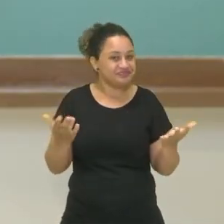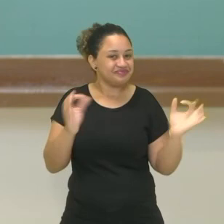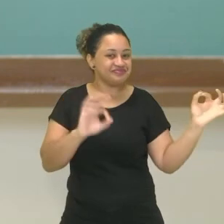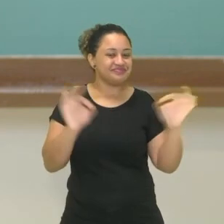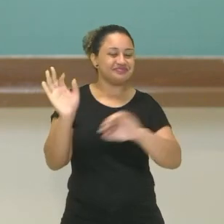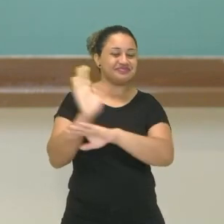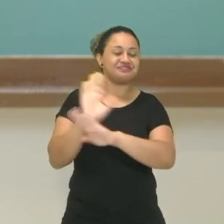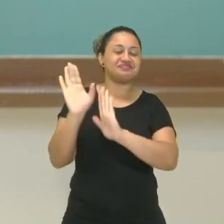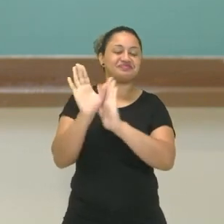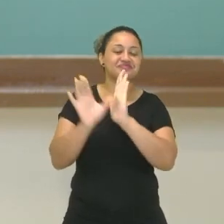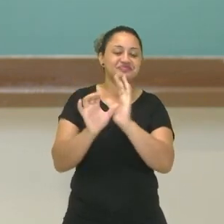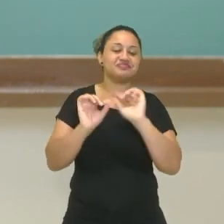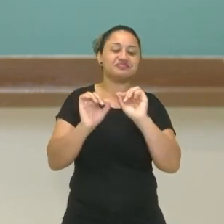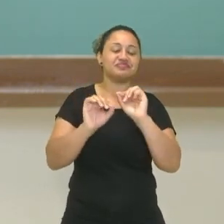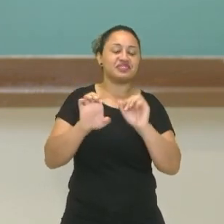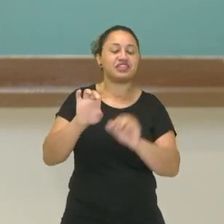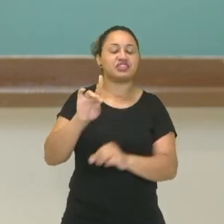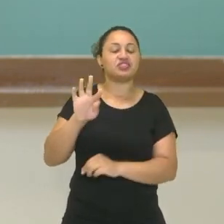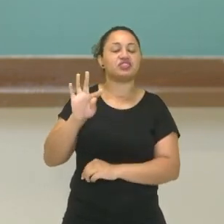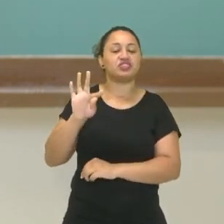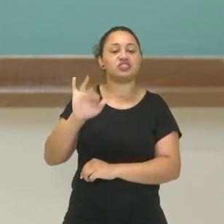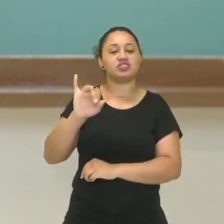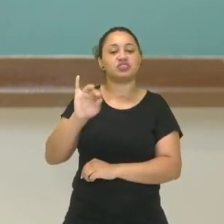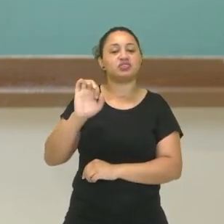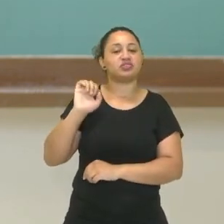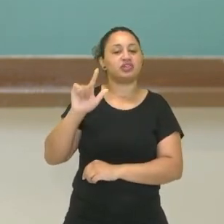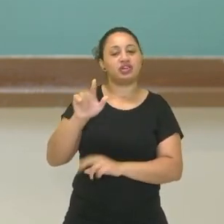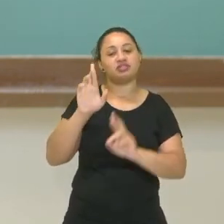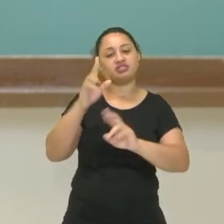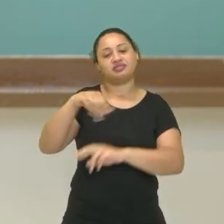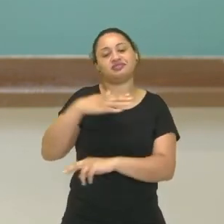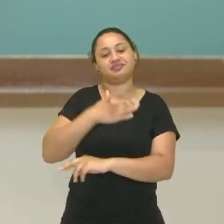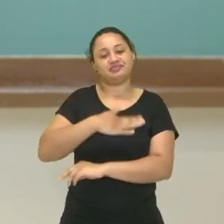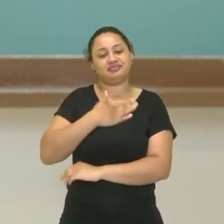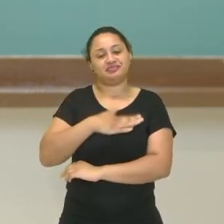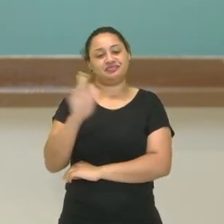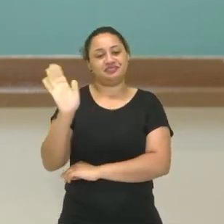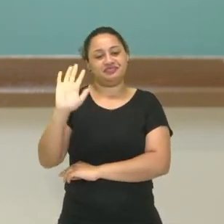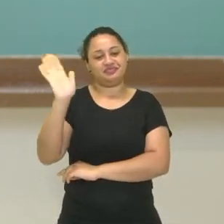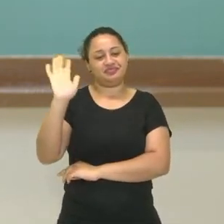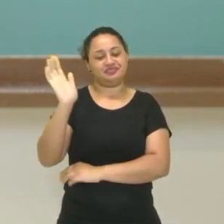Neste vídeo falamos sobre editorial. Espero que vocês tenham gostado e até